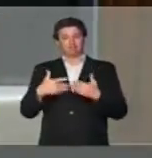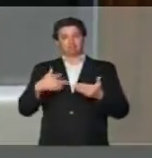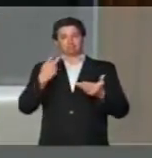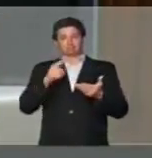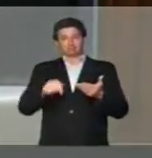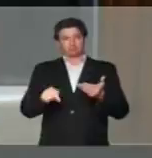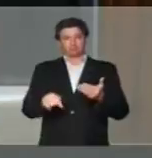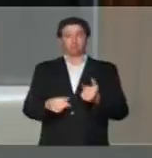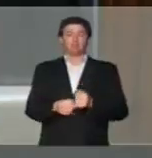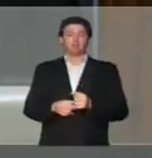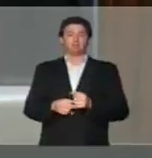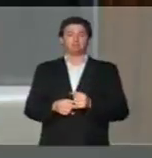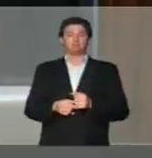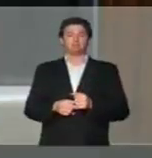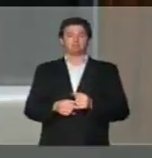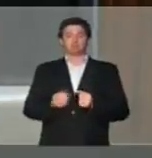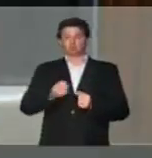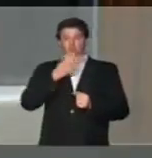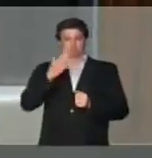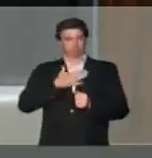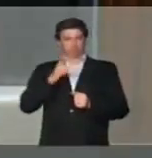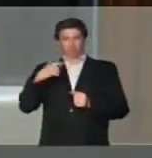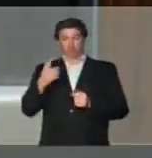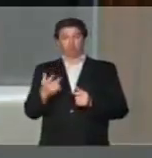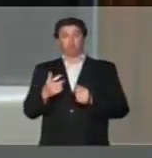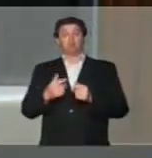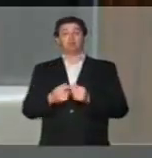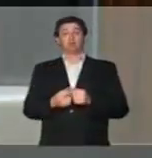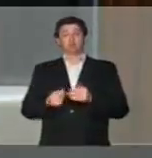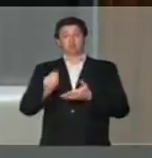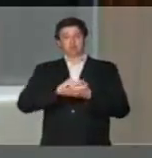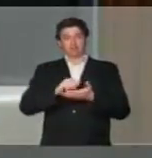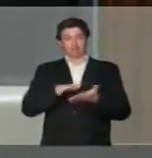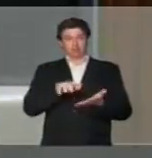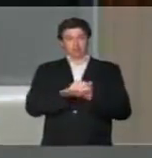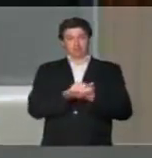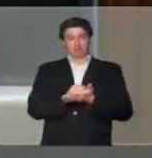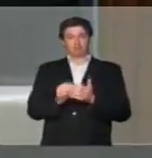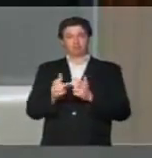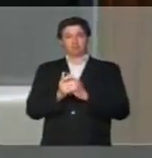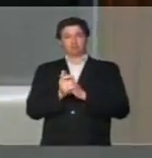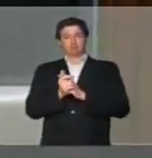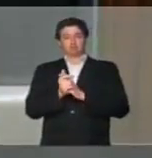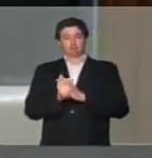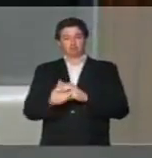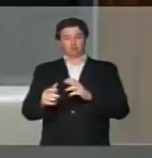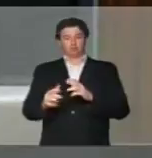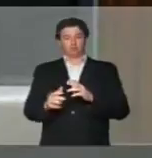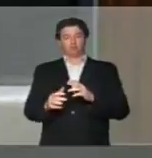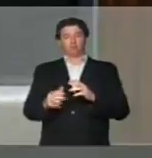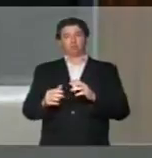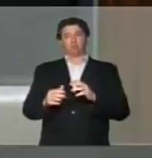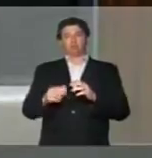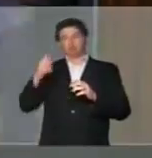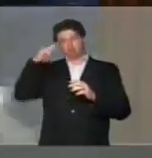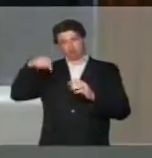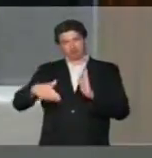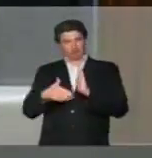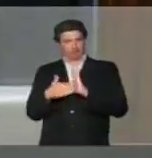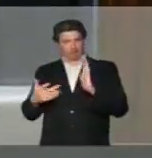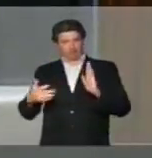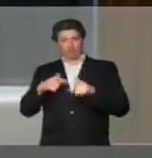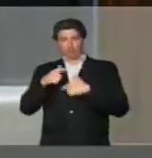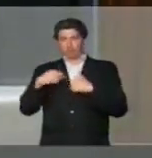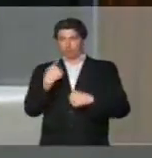deixar aqui, enquanto trago o discurso, esse livro com a taquigrafia. Quero que conste dos anais esse nosso